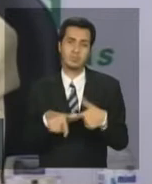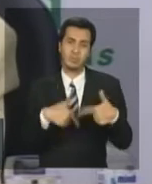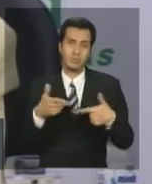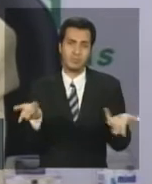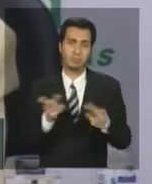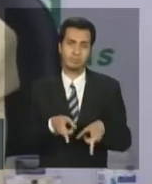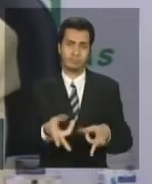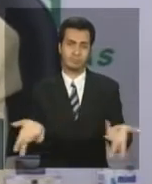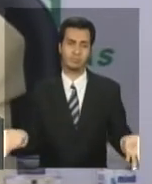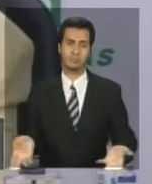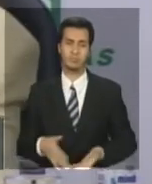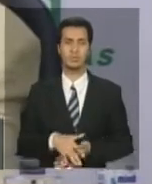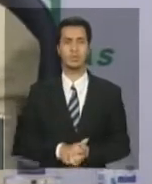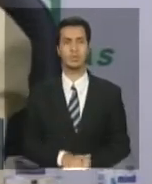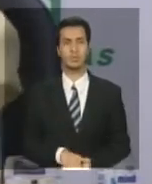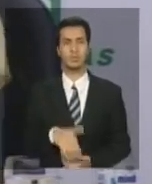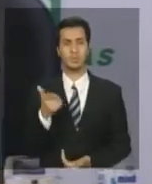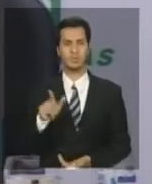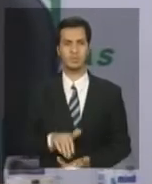Próximo.